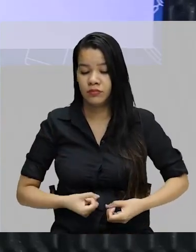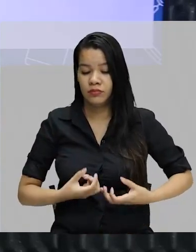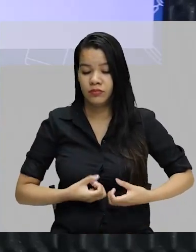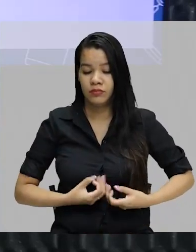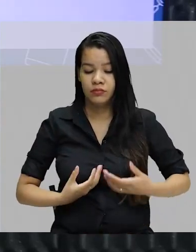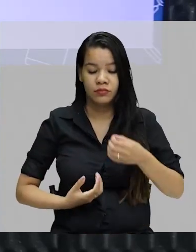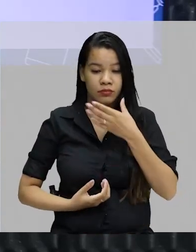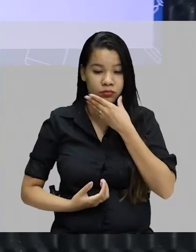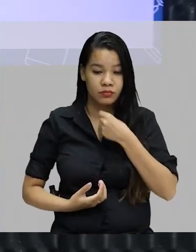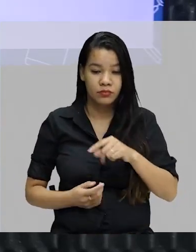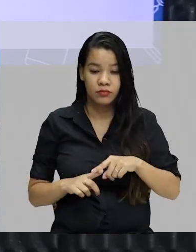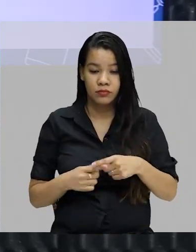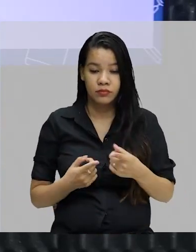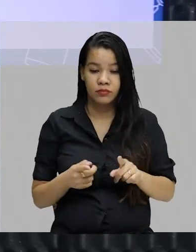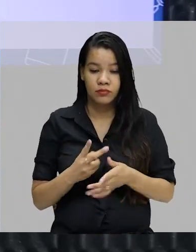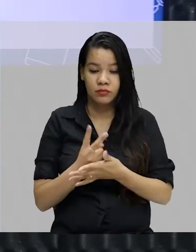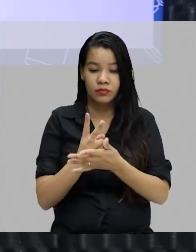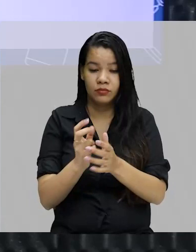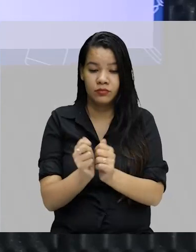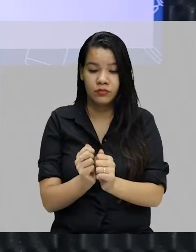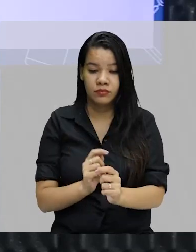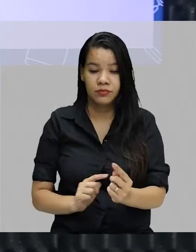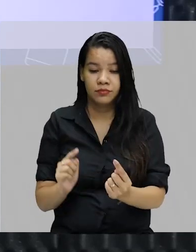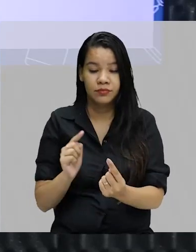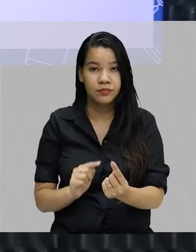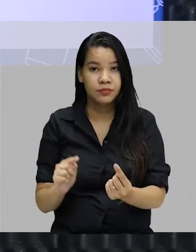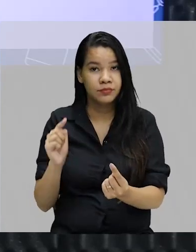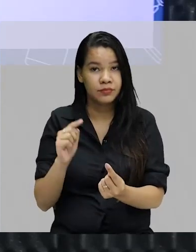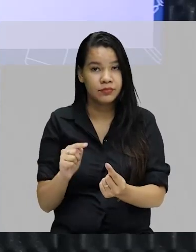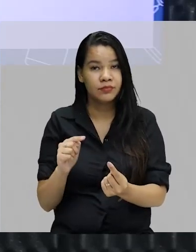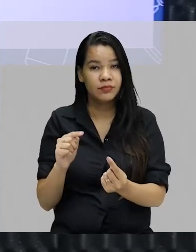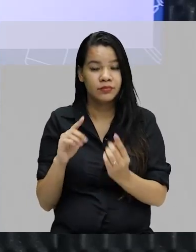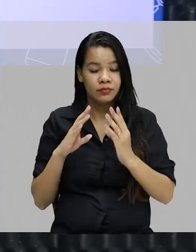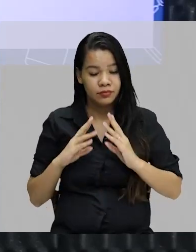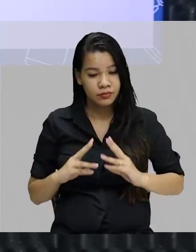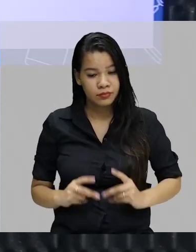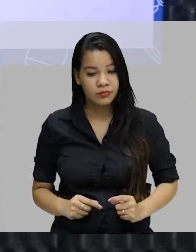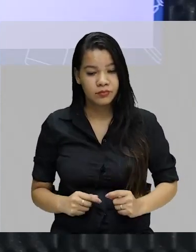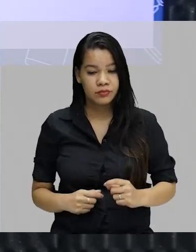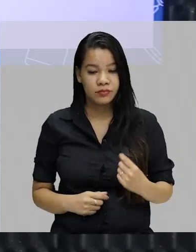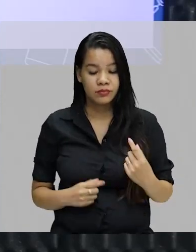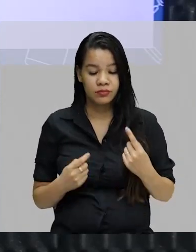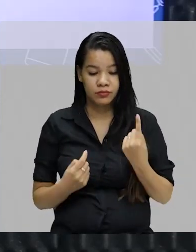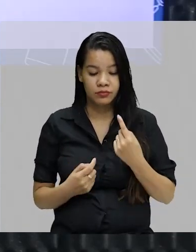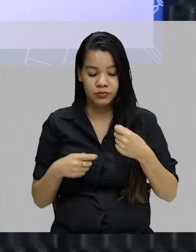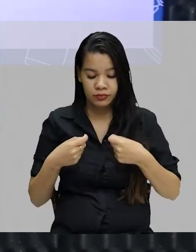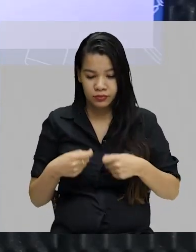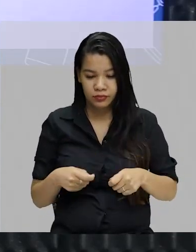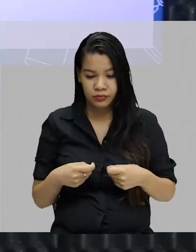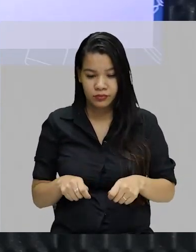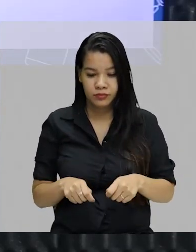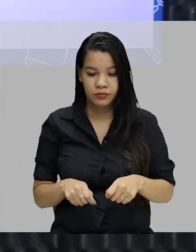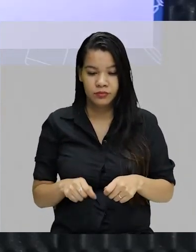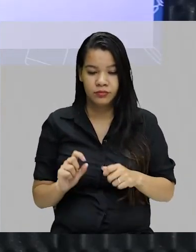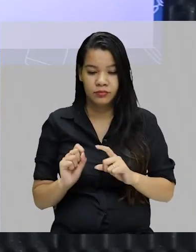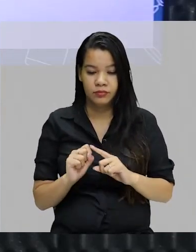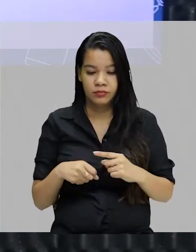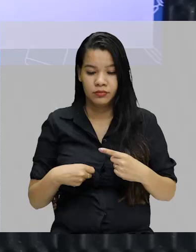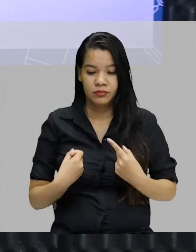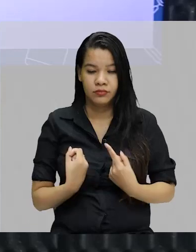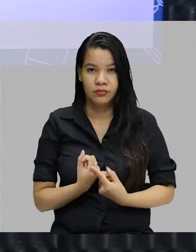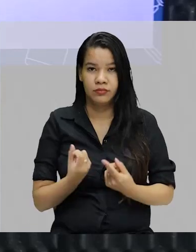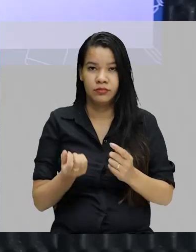com o objetivo, certo? Com o objetivo de satisfazer a uma necessidade da